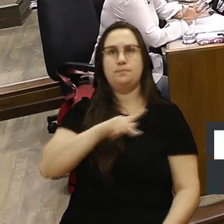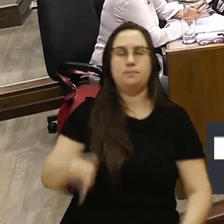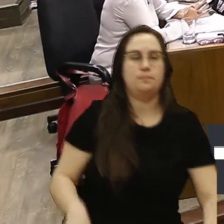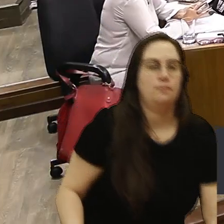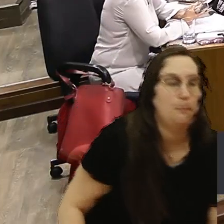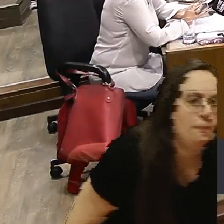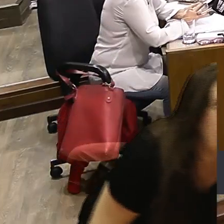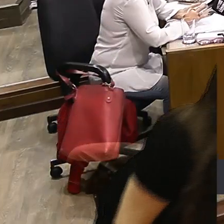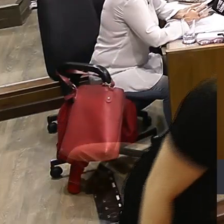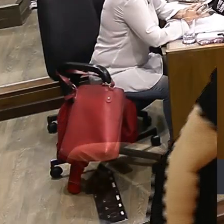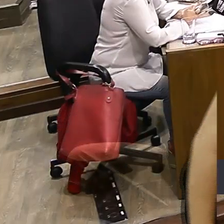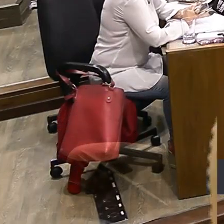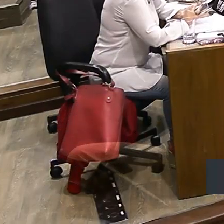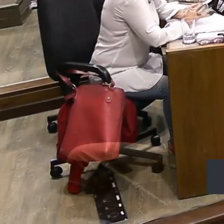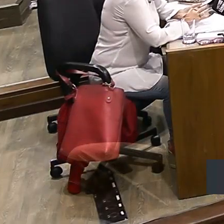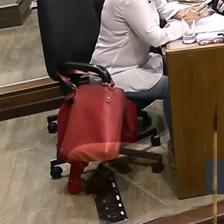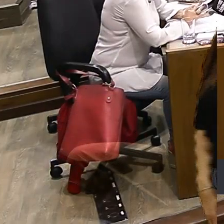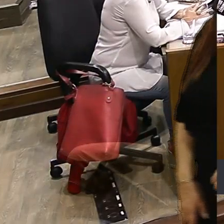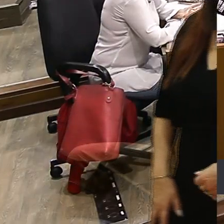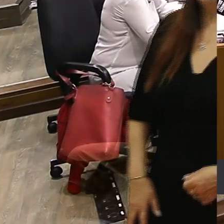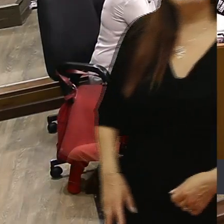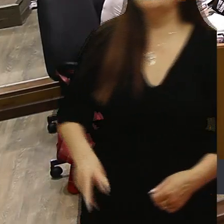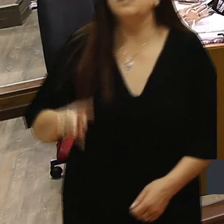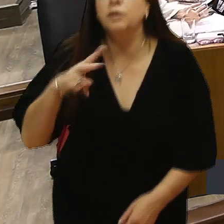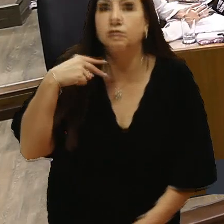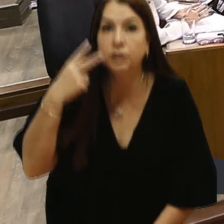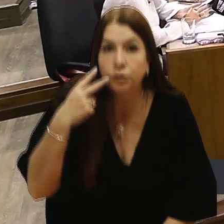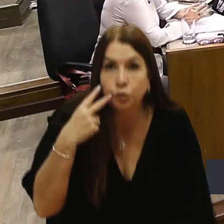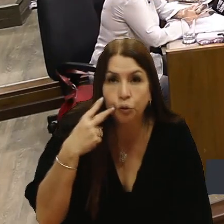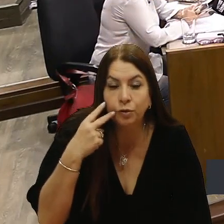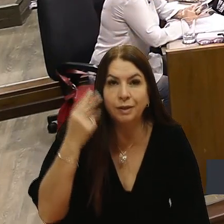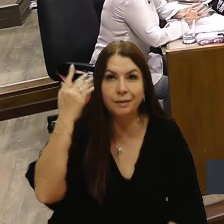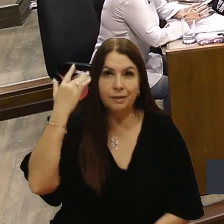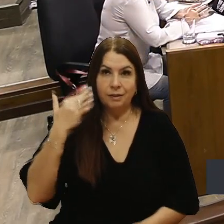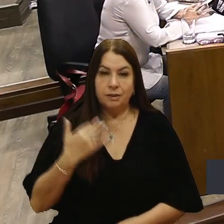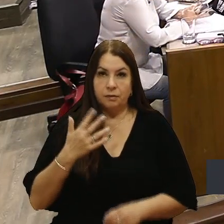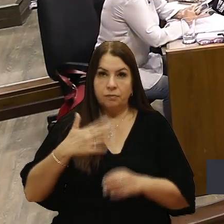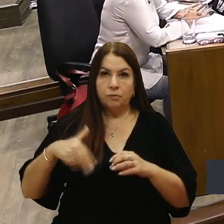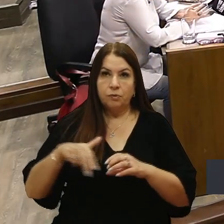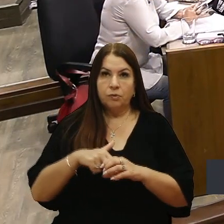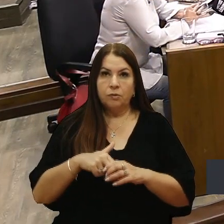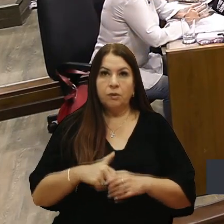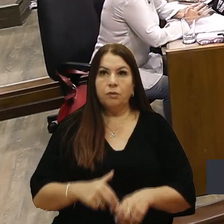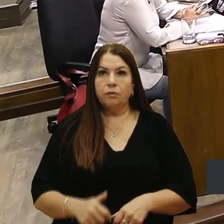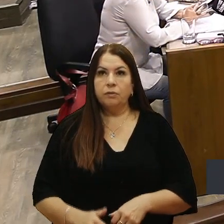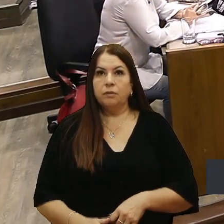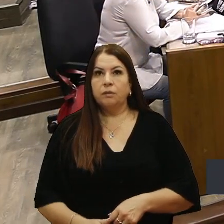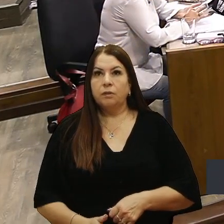Obrigado, vereador Iago. Próxima vereadora inscrita, a vereadora Daiane Melo, da tribuna.